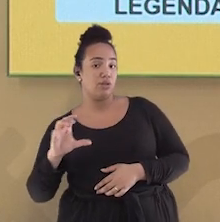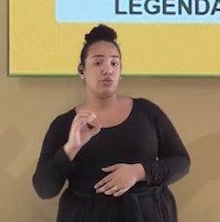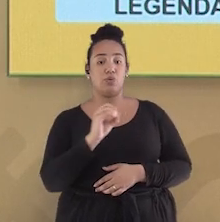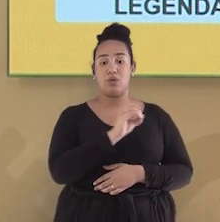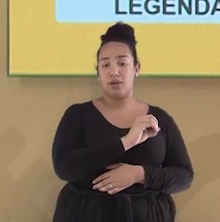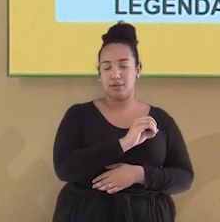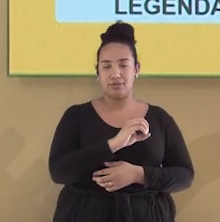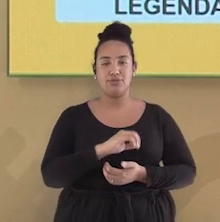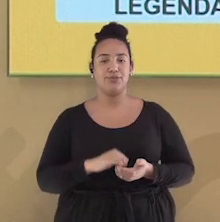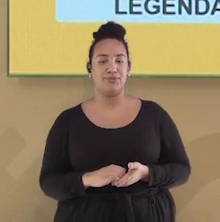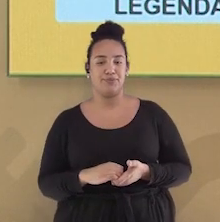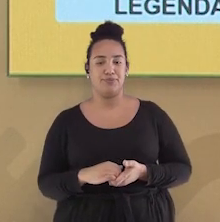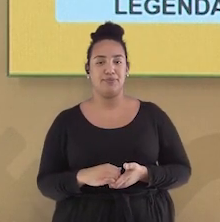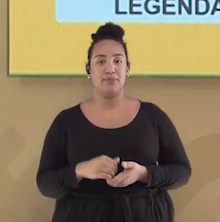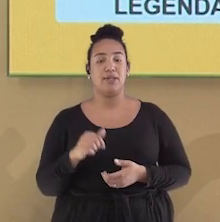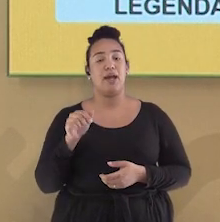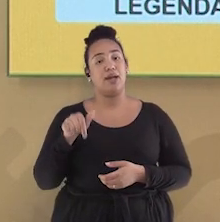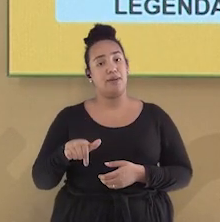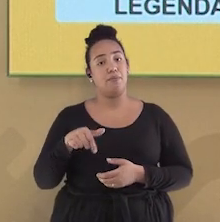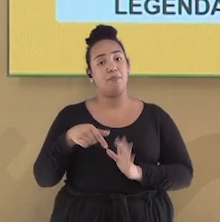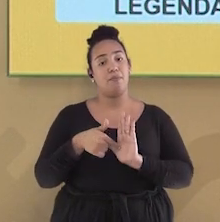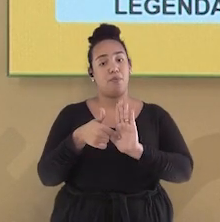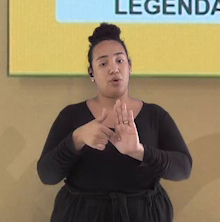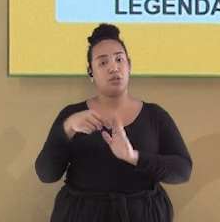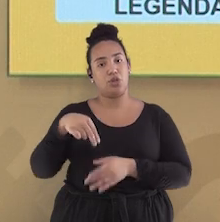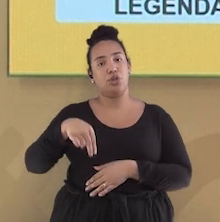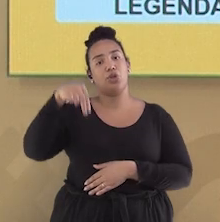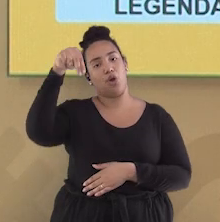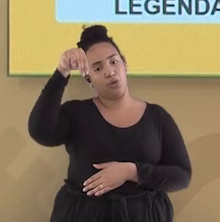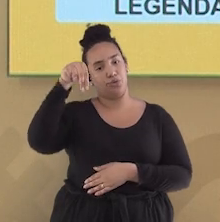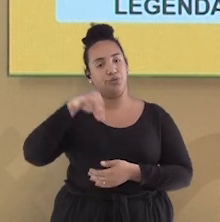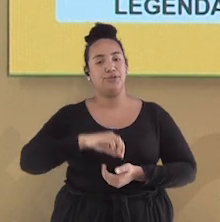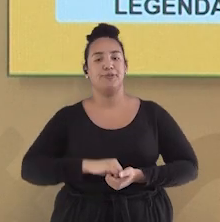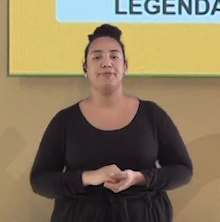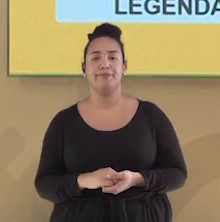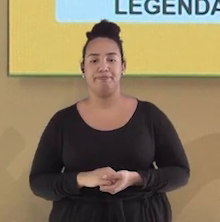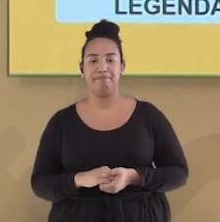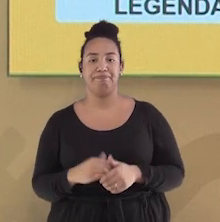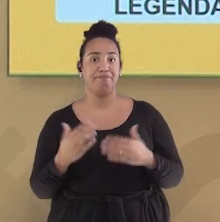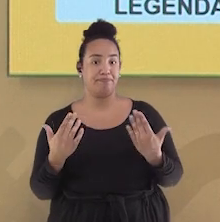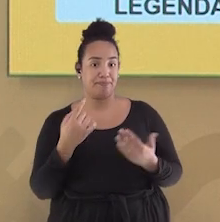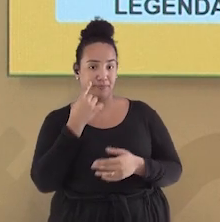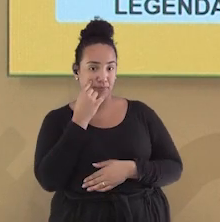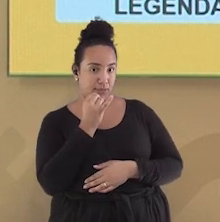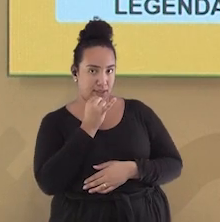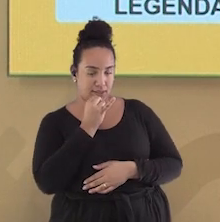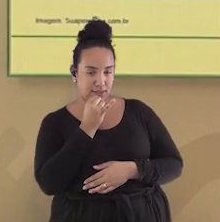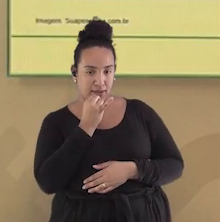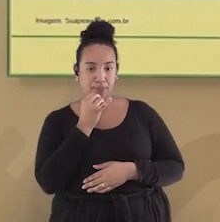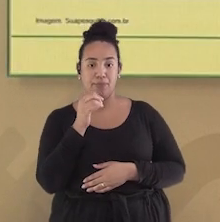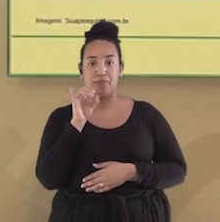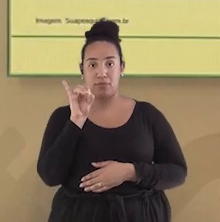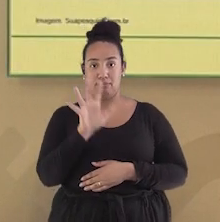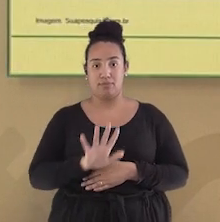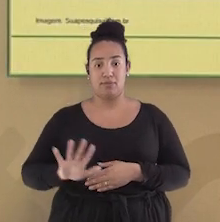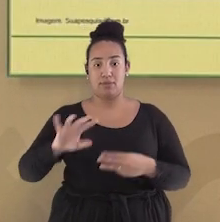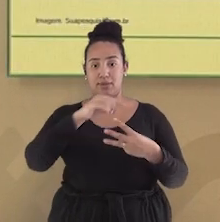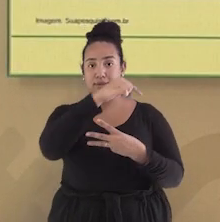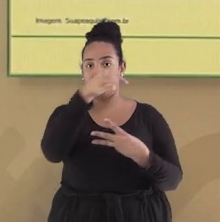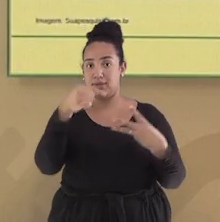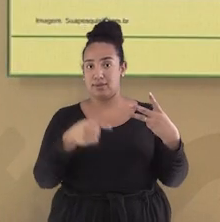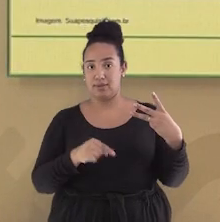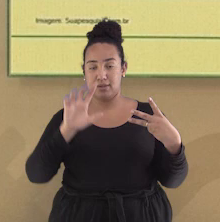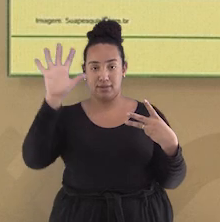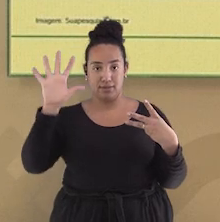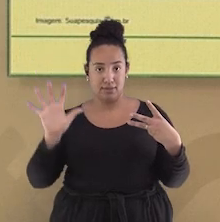localidade mapeada. Geralmente aqui aparece o norte, né, que é para cima. Por exemplo, aqui